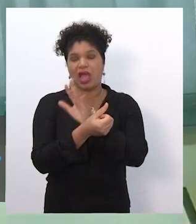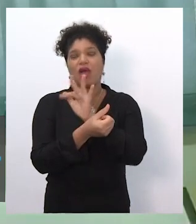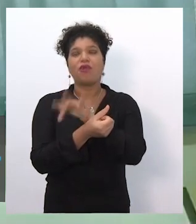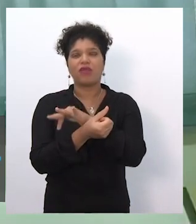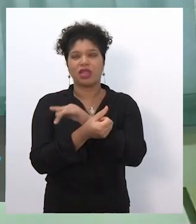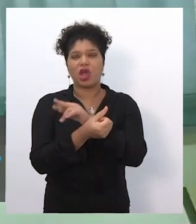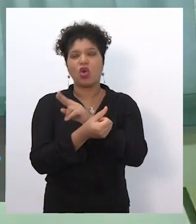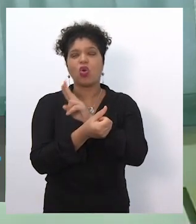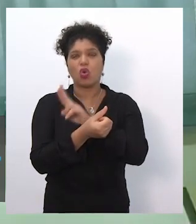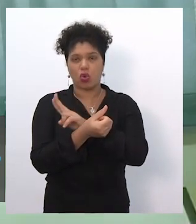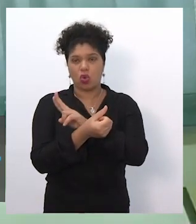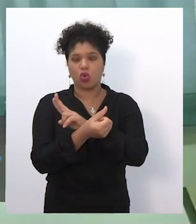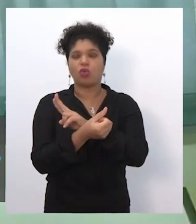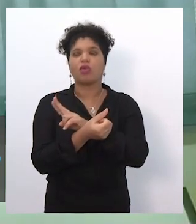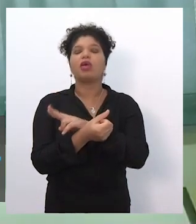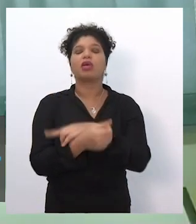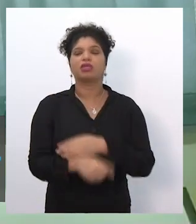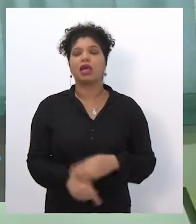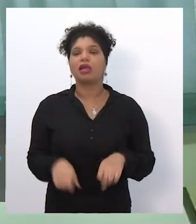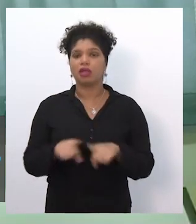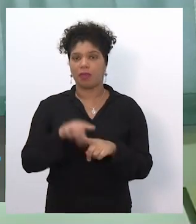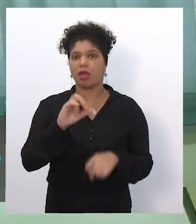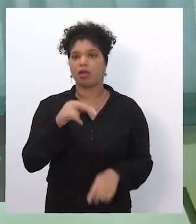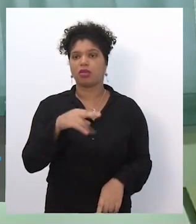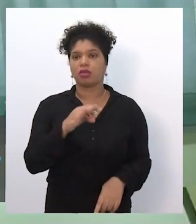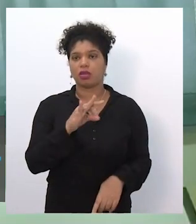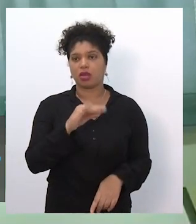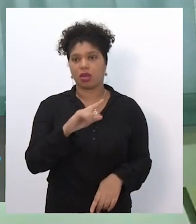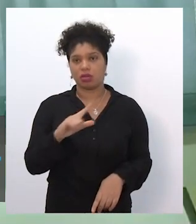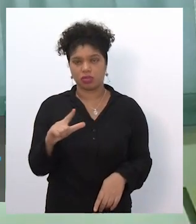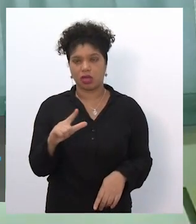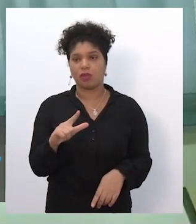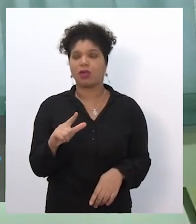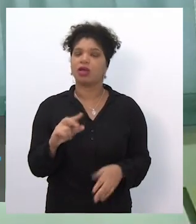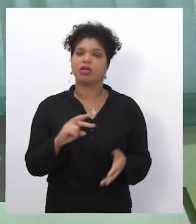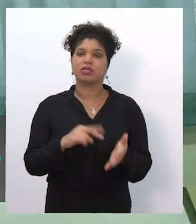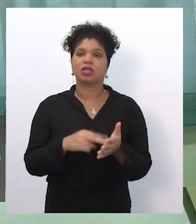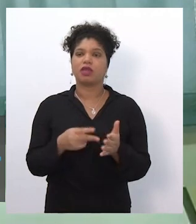chamamos, que também tem da Ryzen e também tem da Intel, tem a ver, na verdade, com